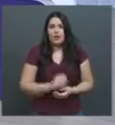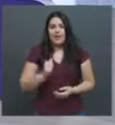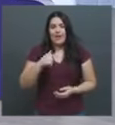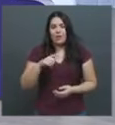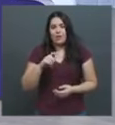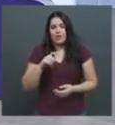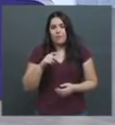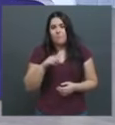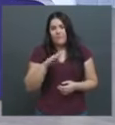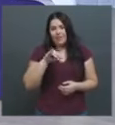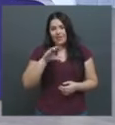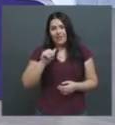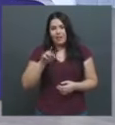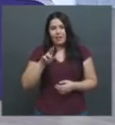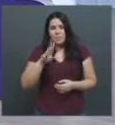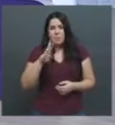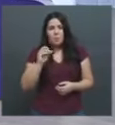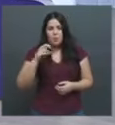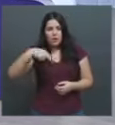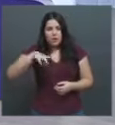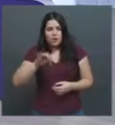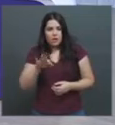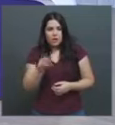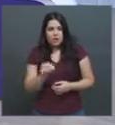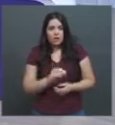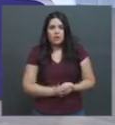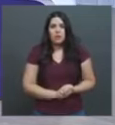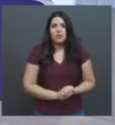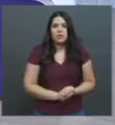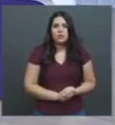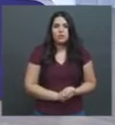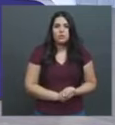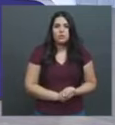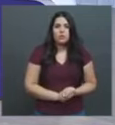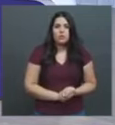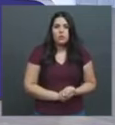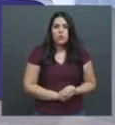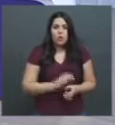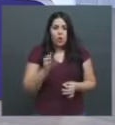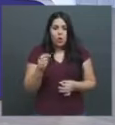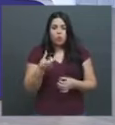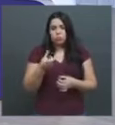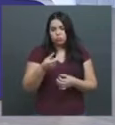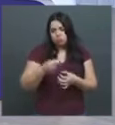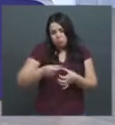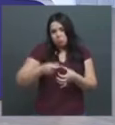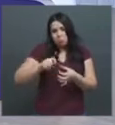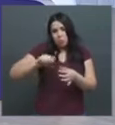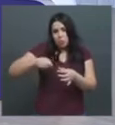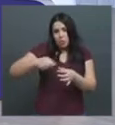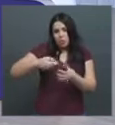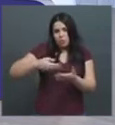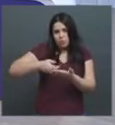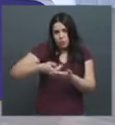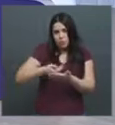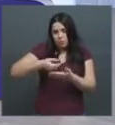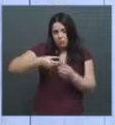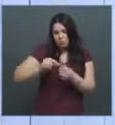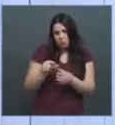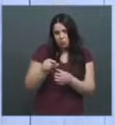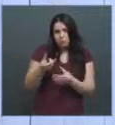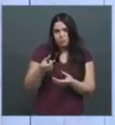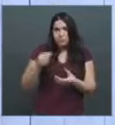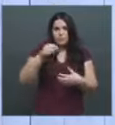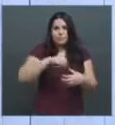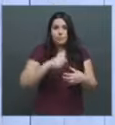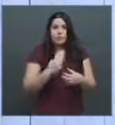usa o bicarbonato, uma fórmula até caseira mesmo, né? Adiciona uma colher de chá de bicarbonato no